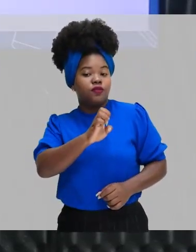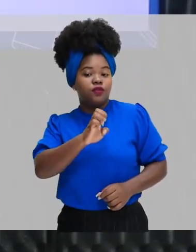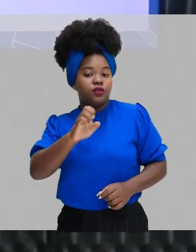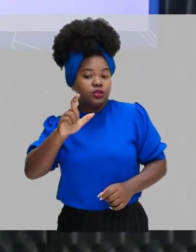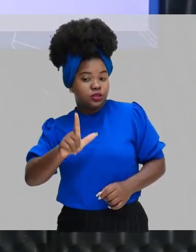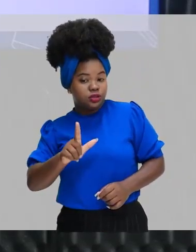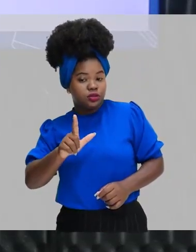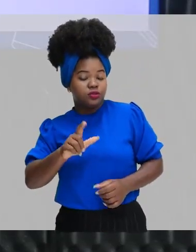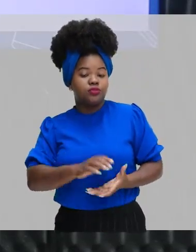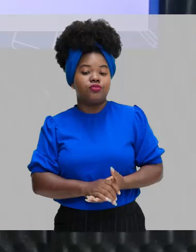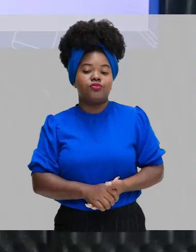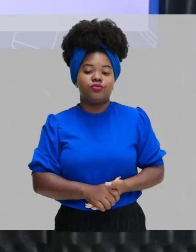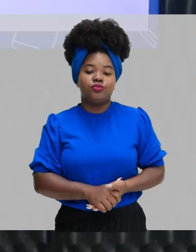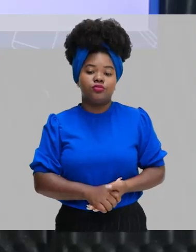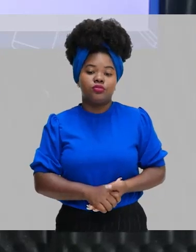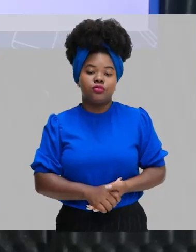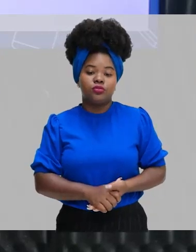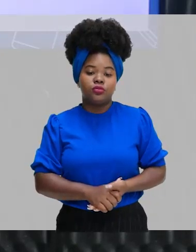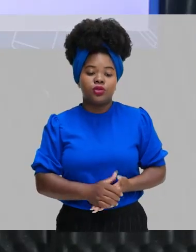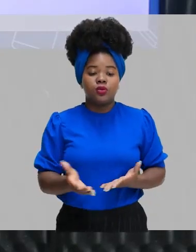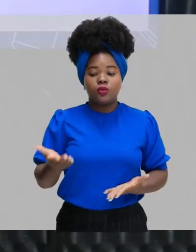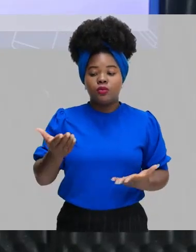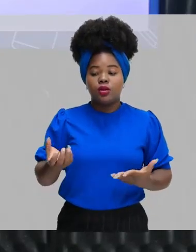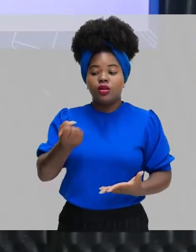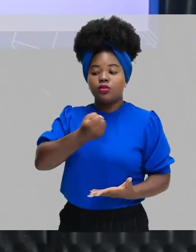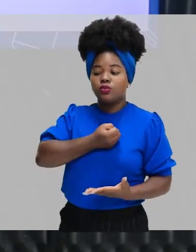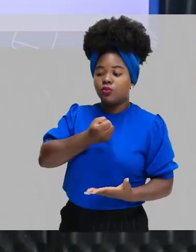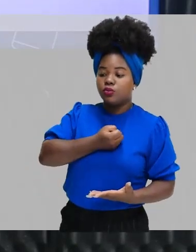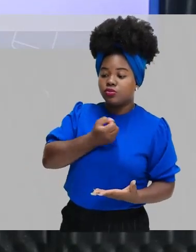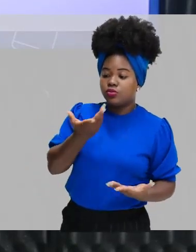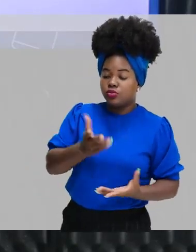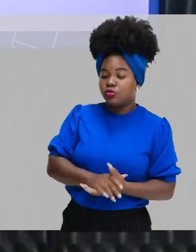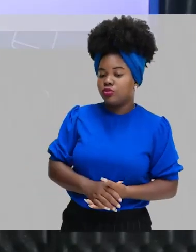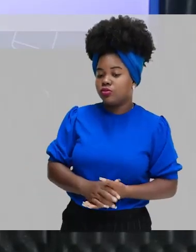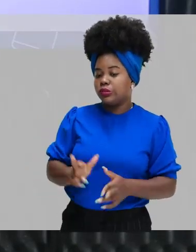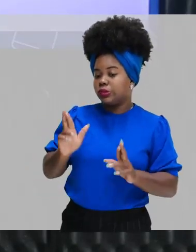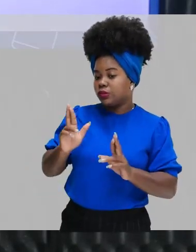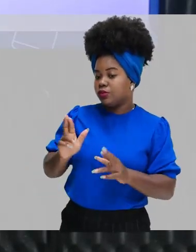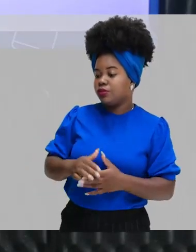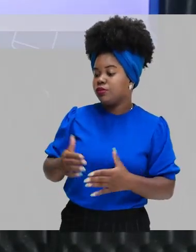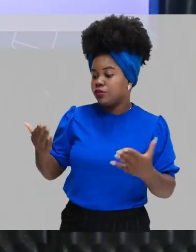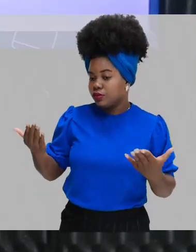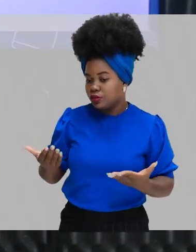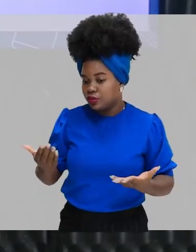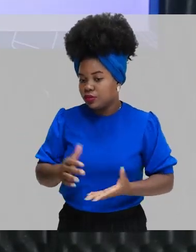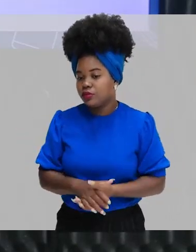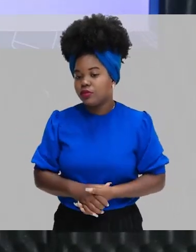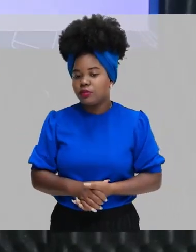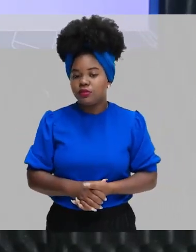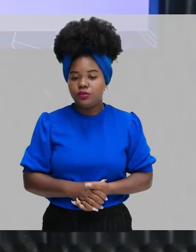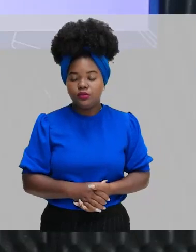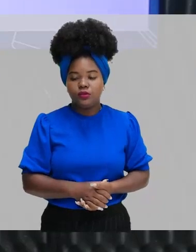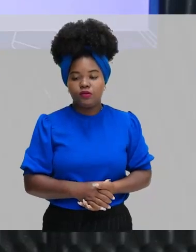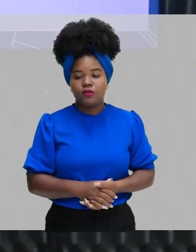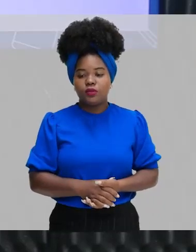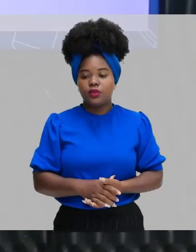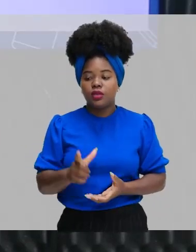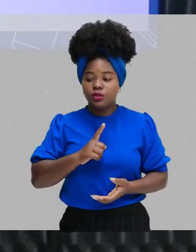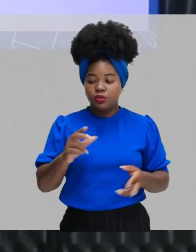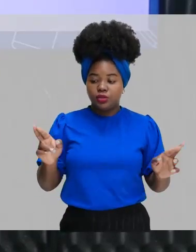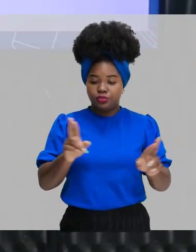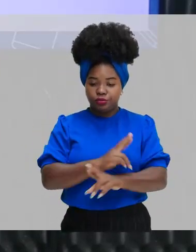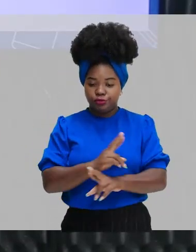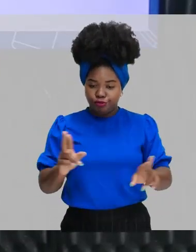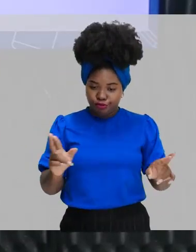e compara com o valor que seria esperado o valor atual então fazendo essa